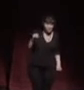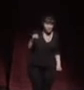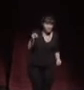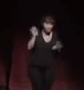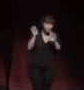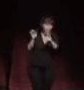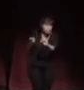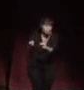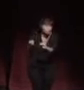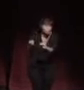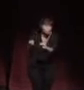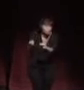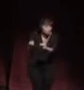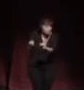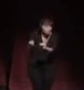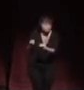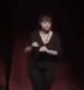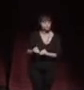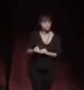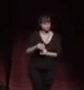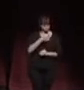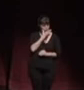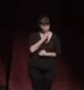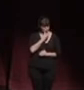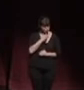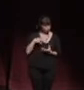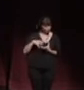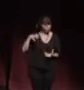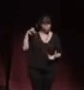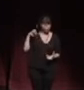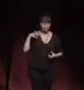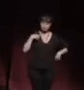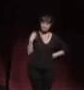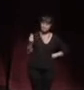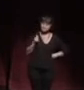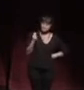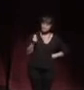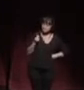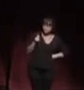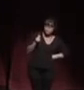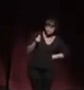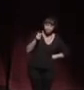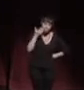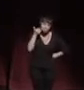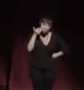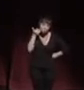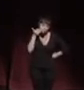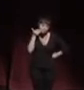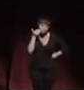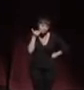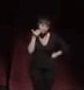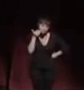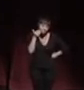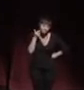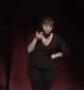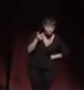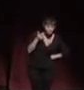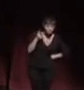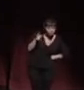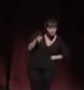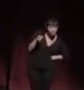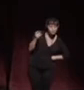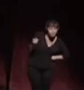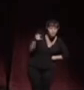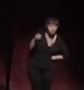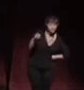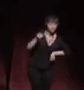situação, esse senhor já tem uma sensibilidade, ele fica observando a situação, valora aquilo que está acontecendo ali. Então